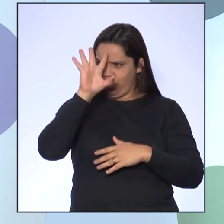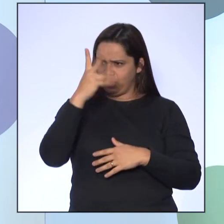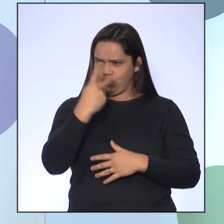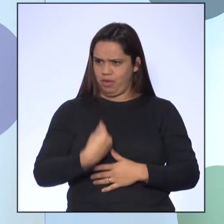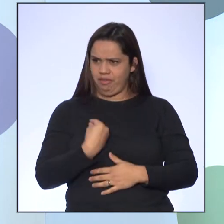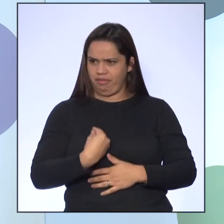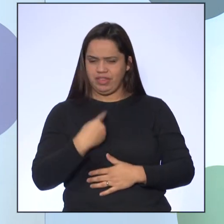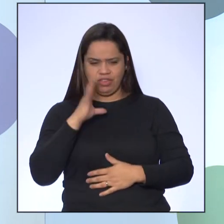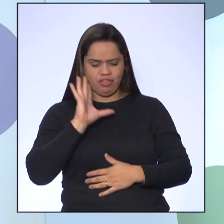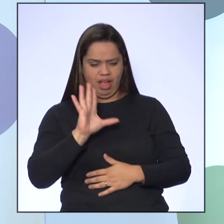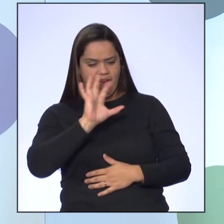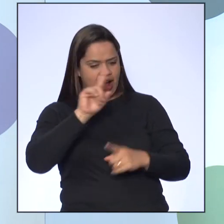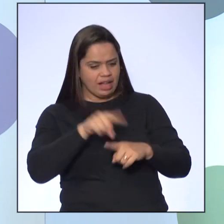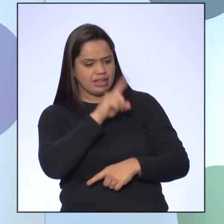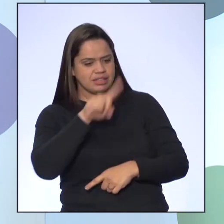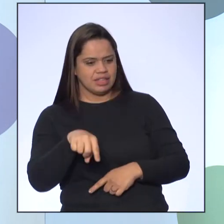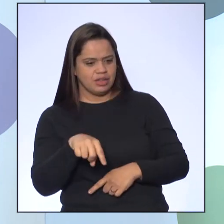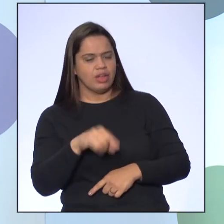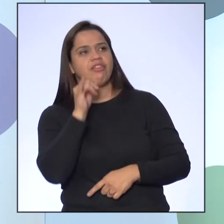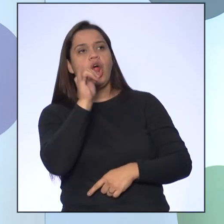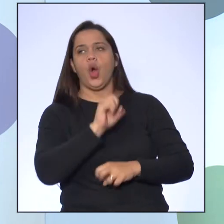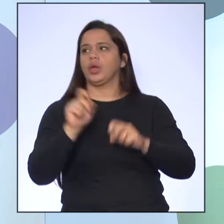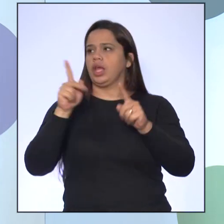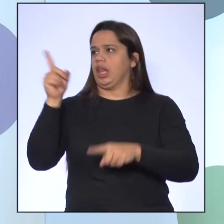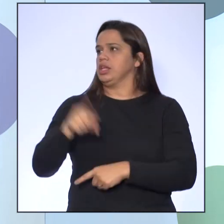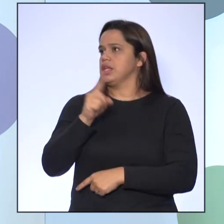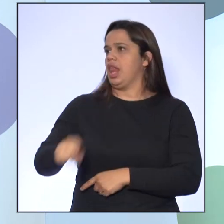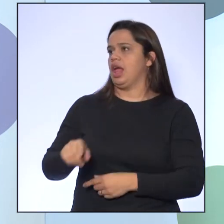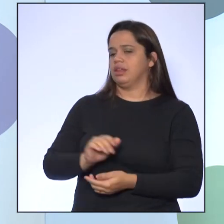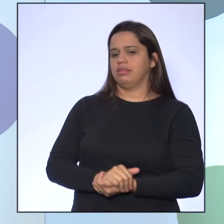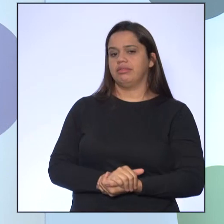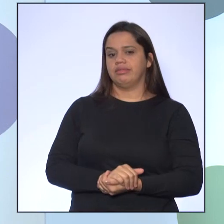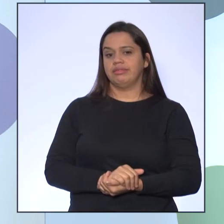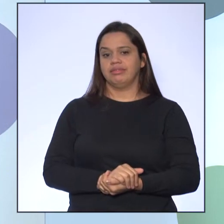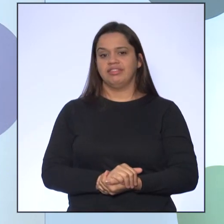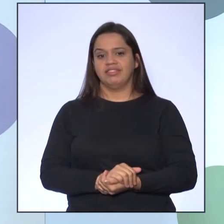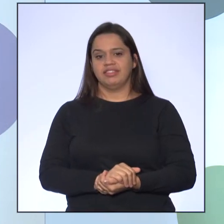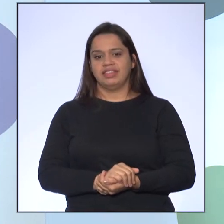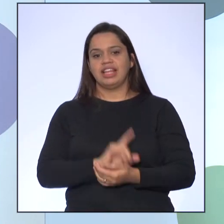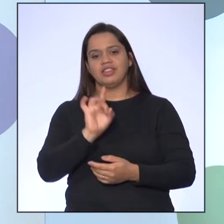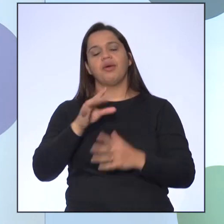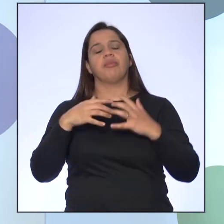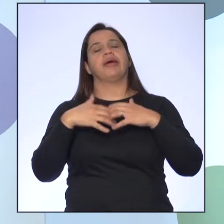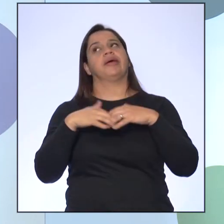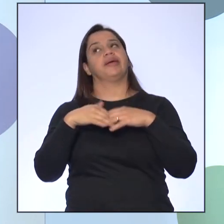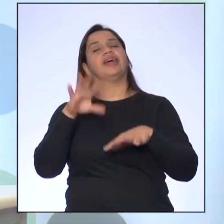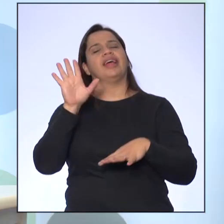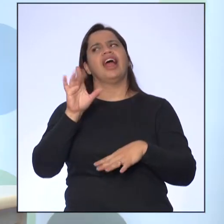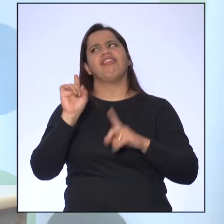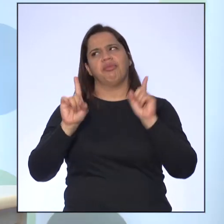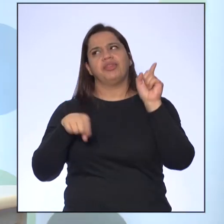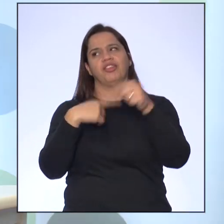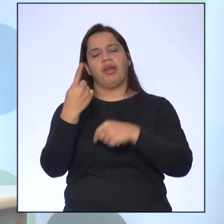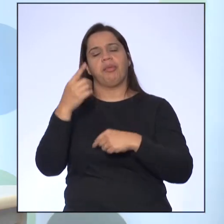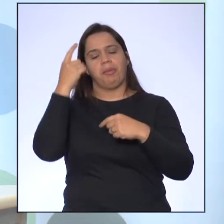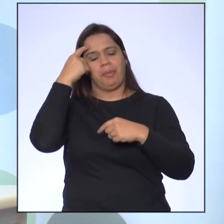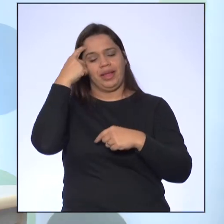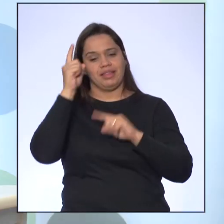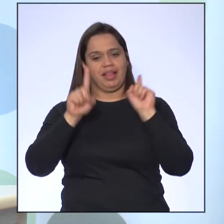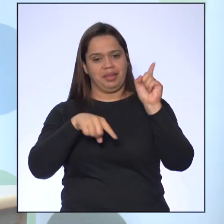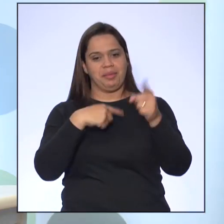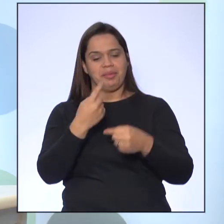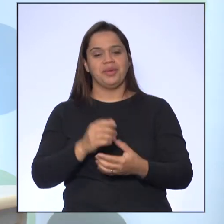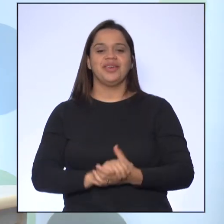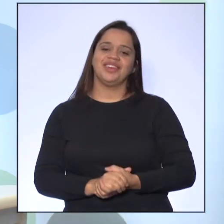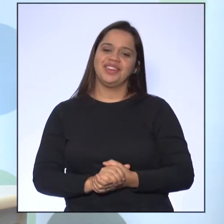né? Você cancela e a pessoa fala, não, tá cancelado. Para refletir, né, Jonas? Vamos deixar essa para refletir, deixa